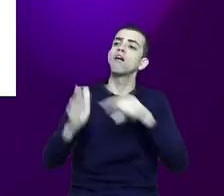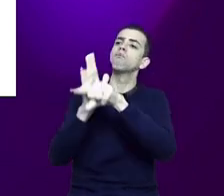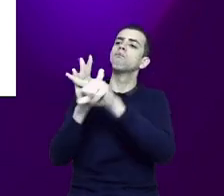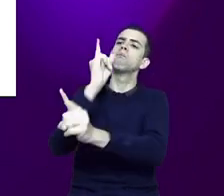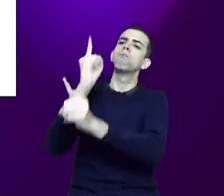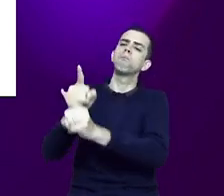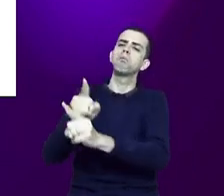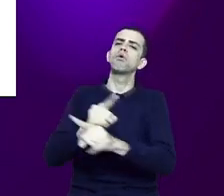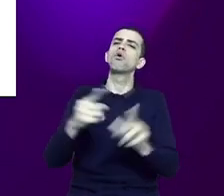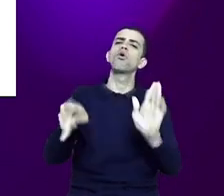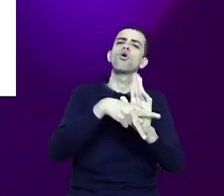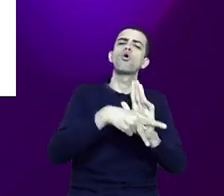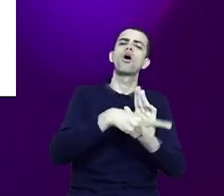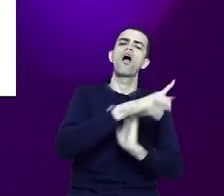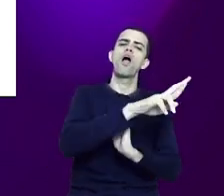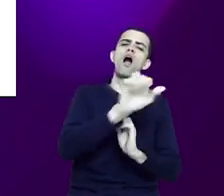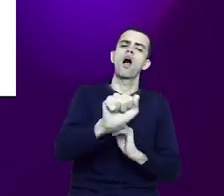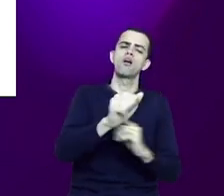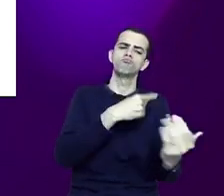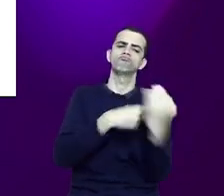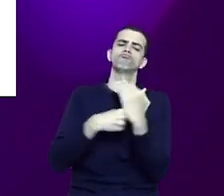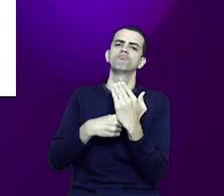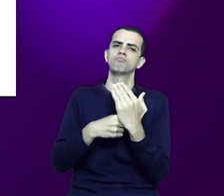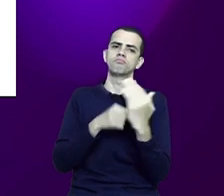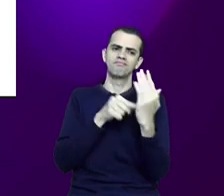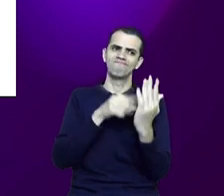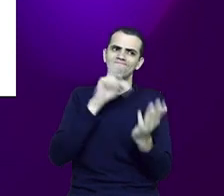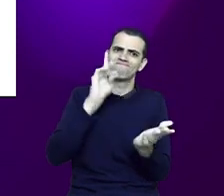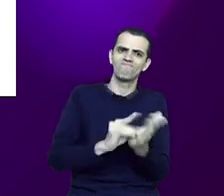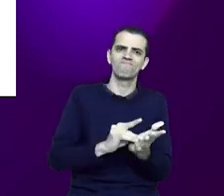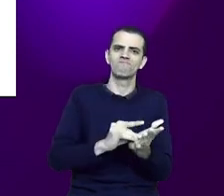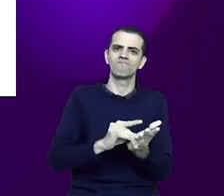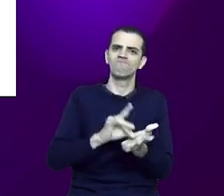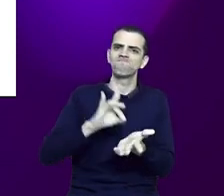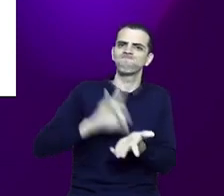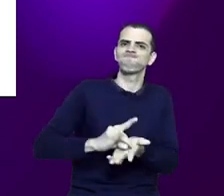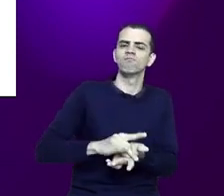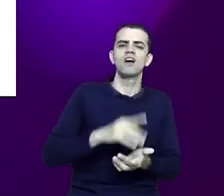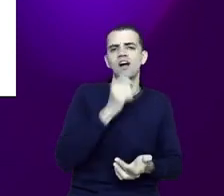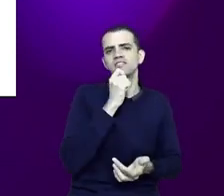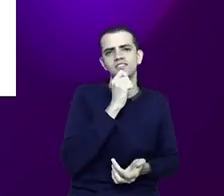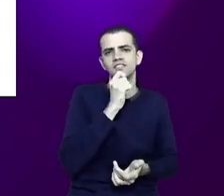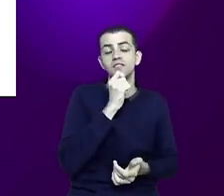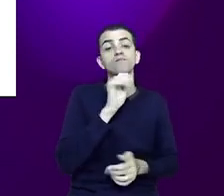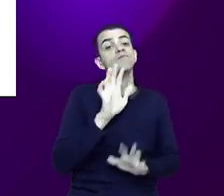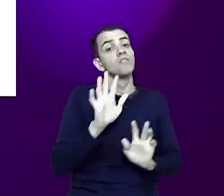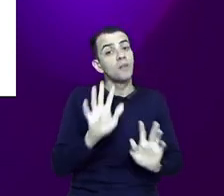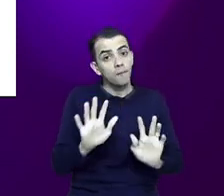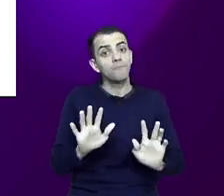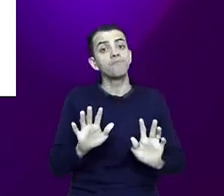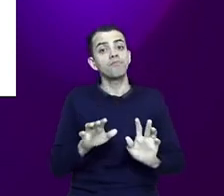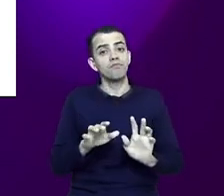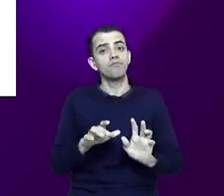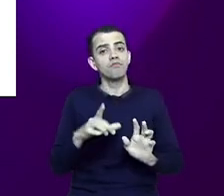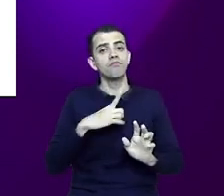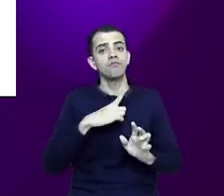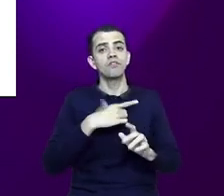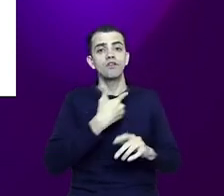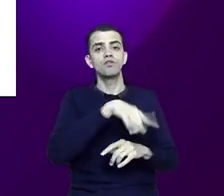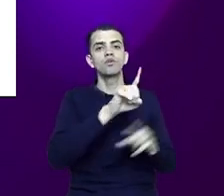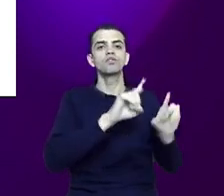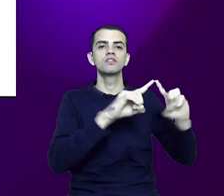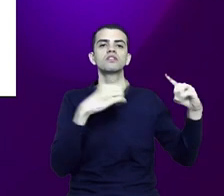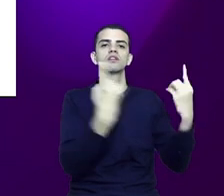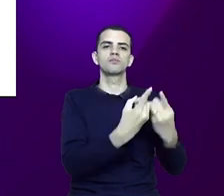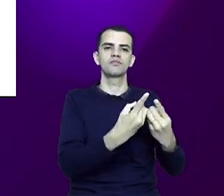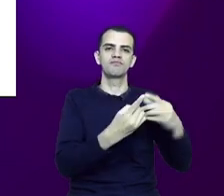diagnóstico oficial, onde você, como o trabalho que nós fizemos, nós tivemos o vínculo, a participação também do Departamento de Diagnóstico